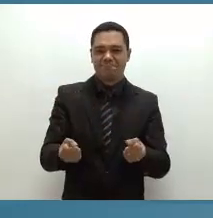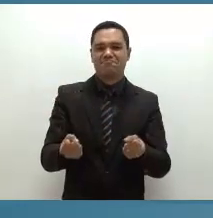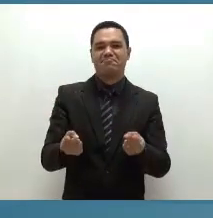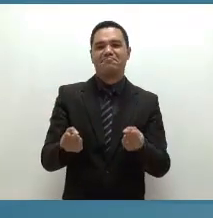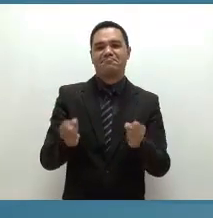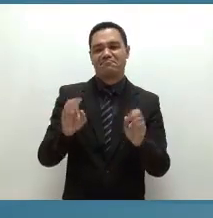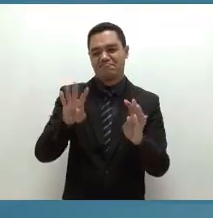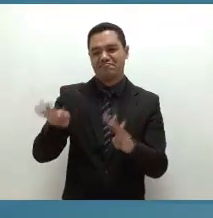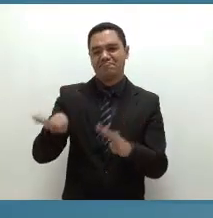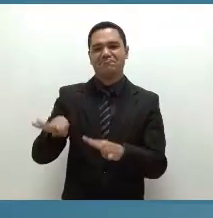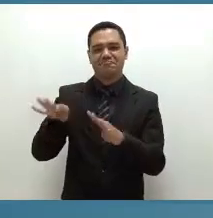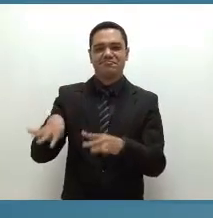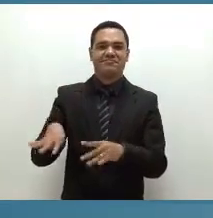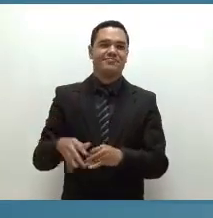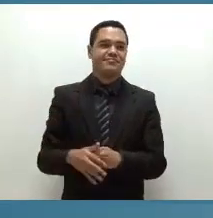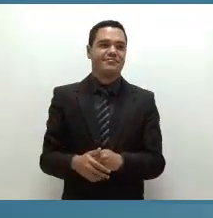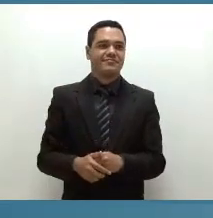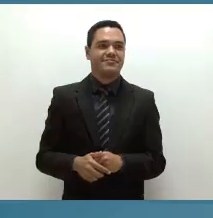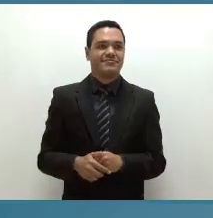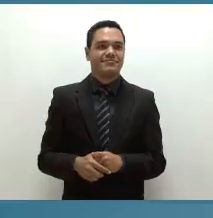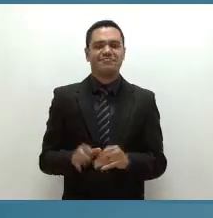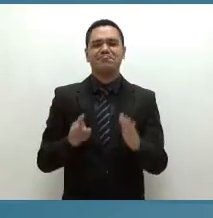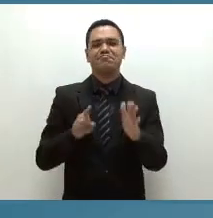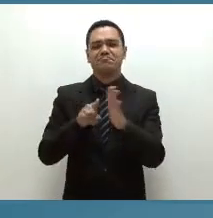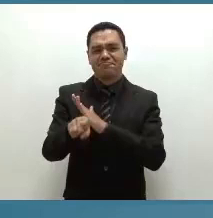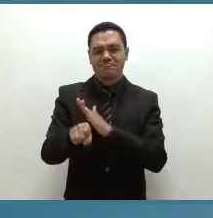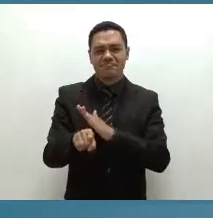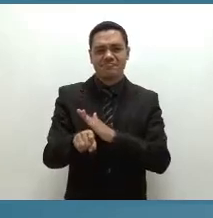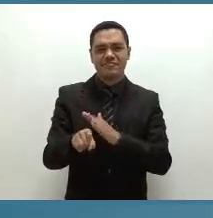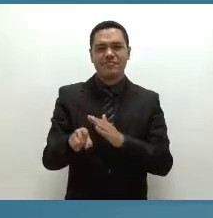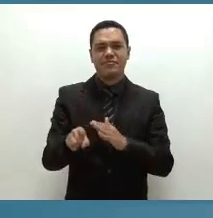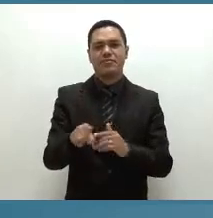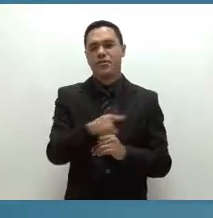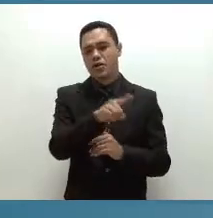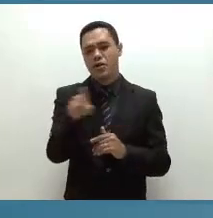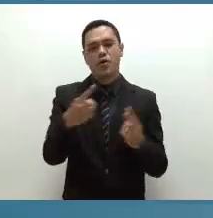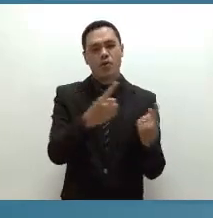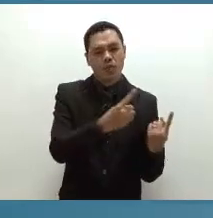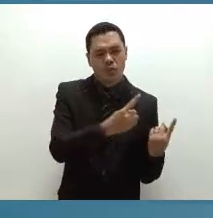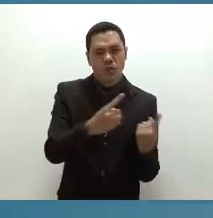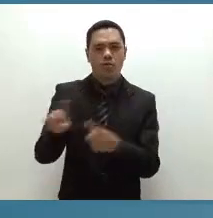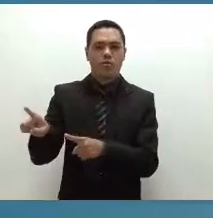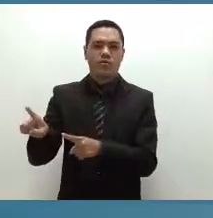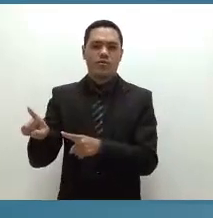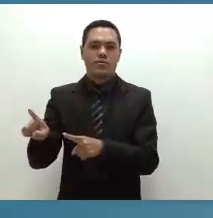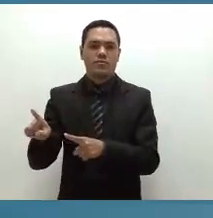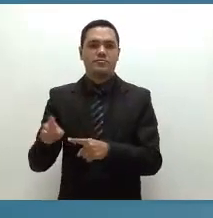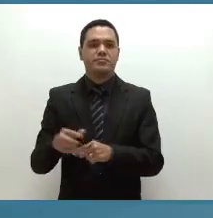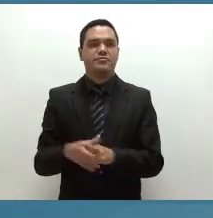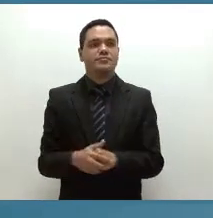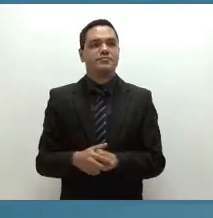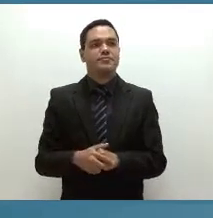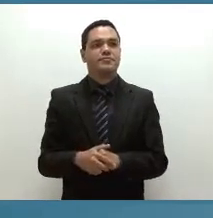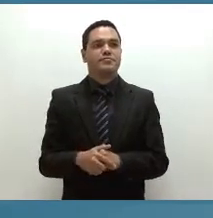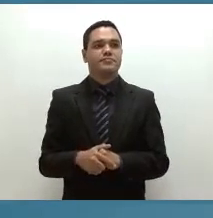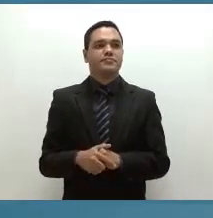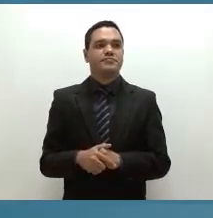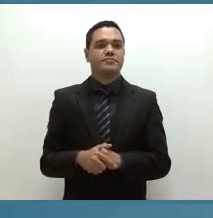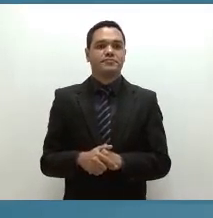aclamação. Pergunto se há alguma manifestação contrária dos membros deste plenário.